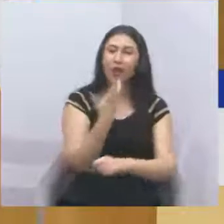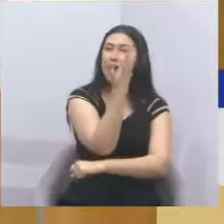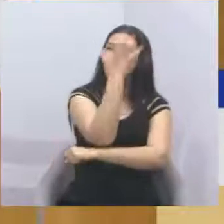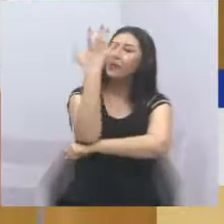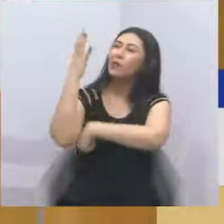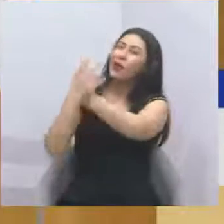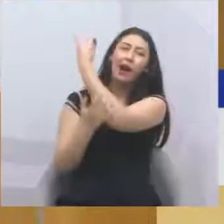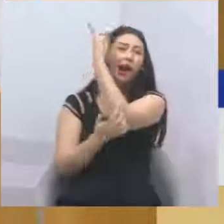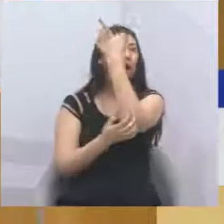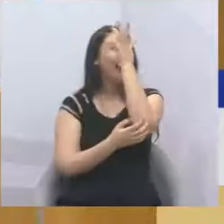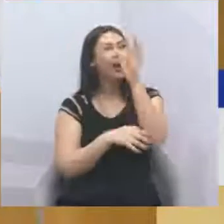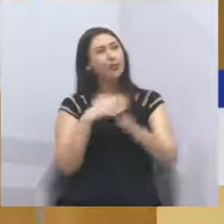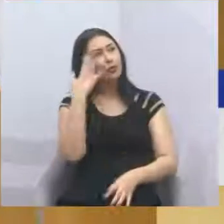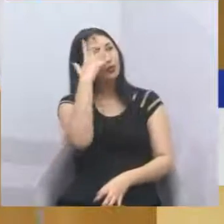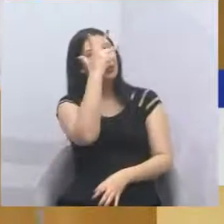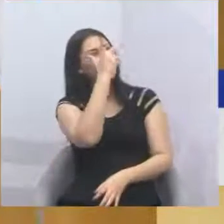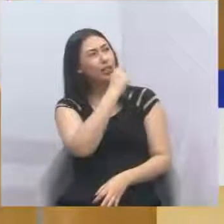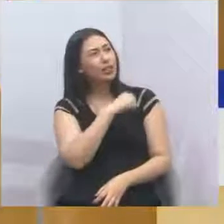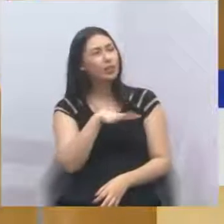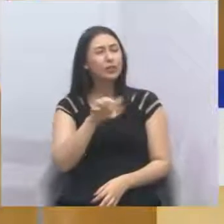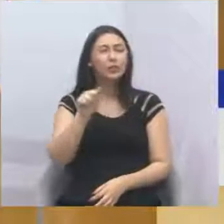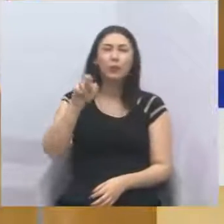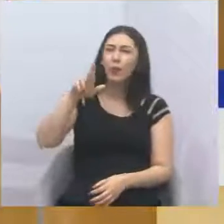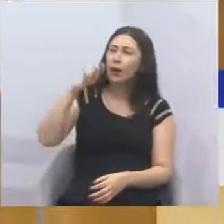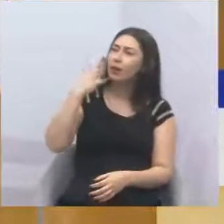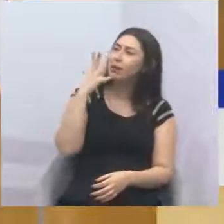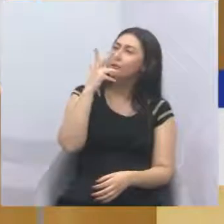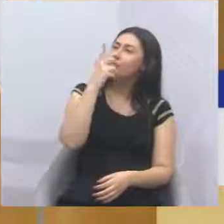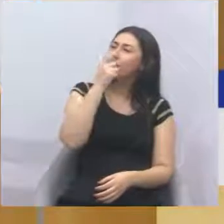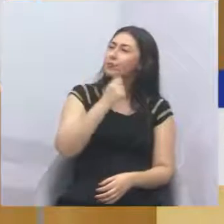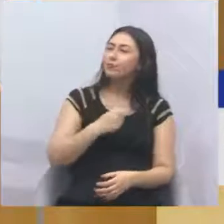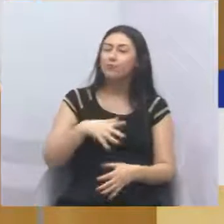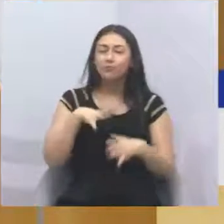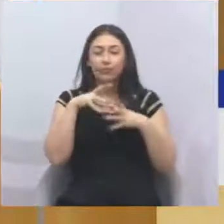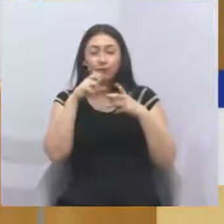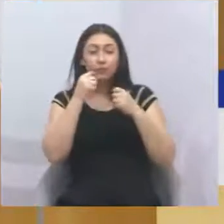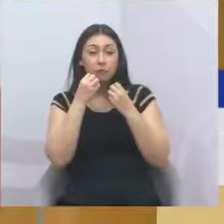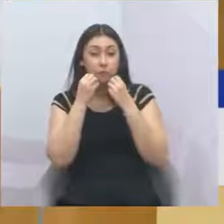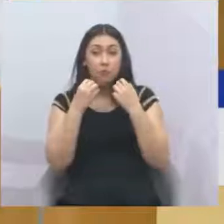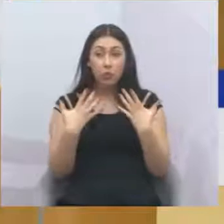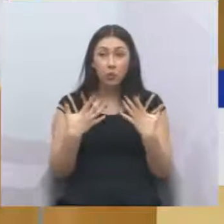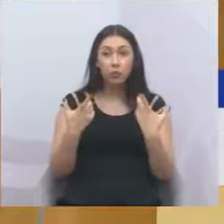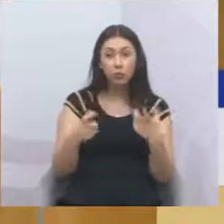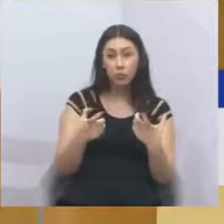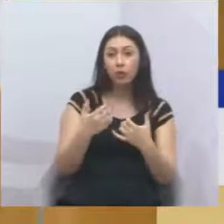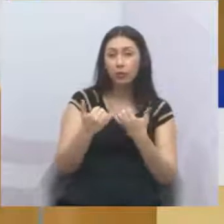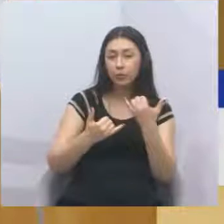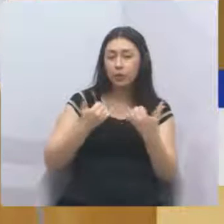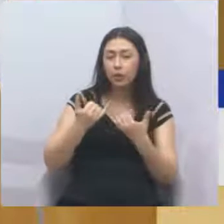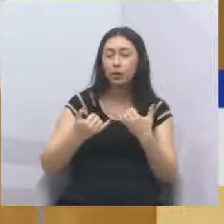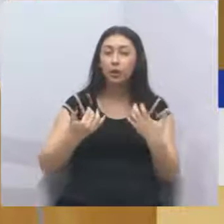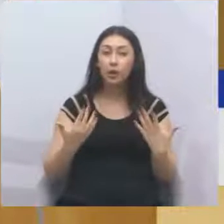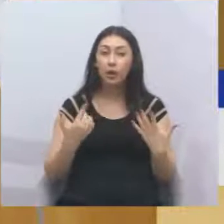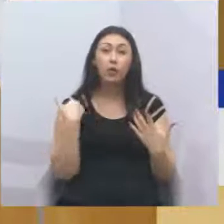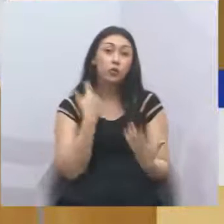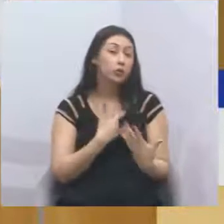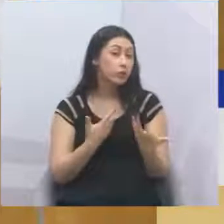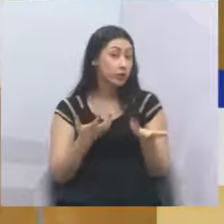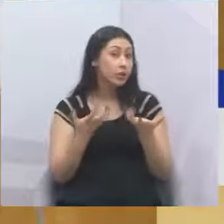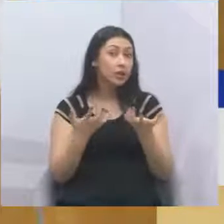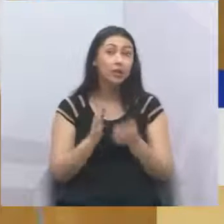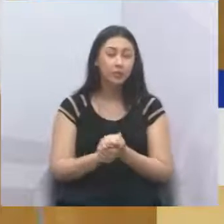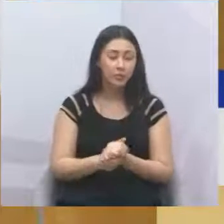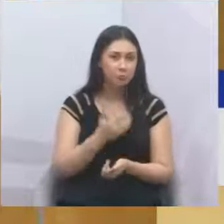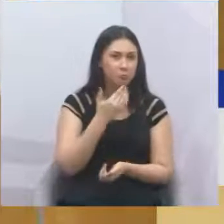num loteamento onde você tem uma área verde maior, uma área de lazer maior? Todos nós queremos, passa a ser